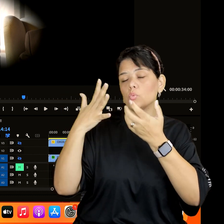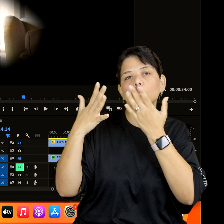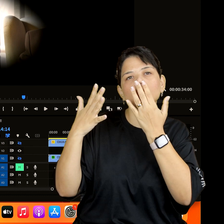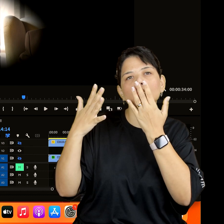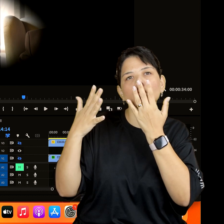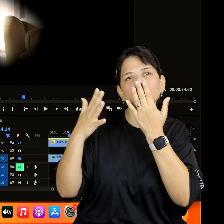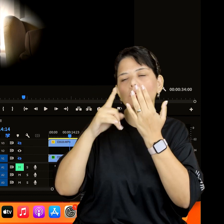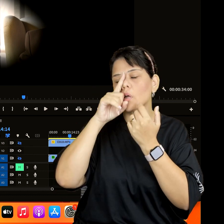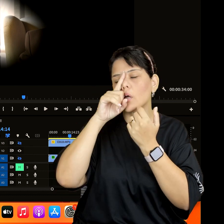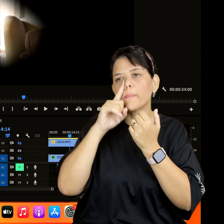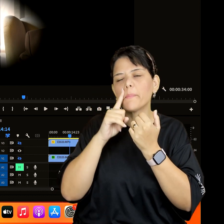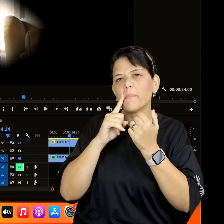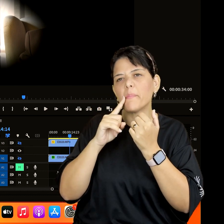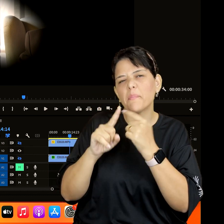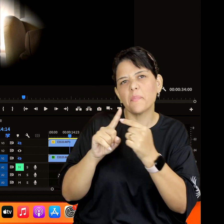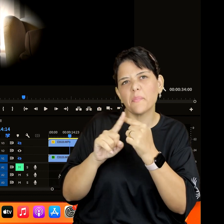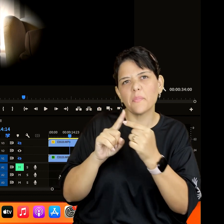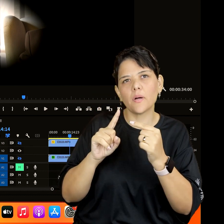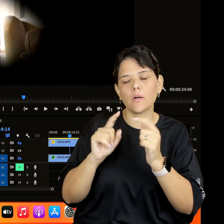amarelada.